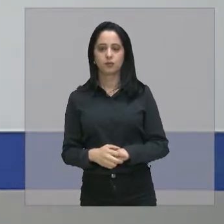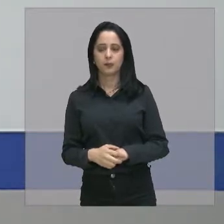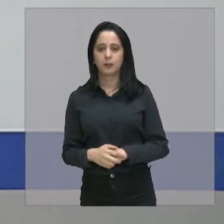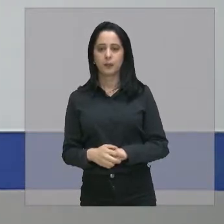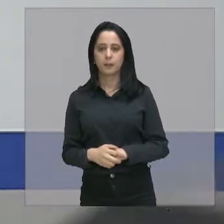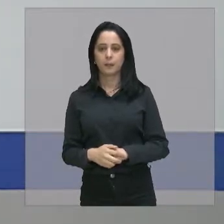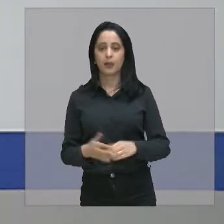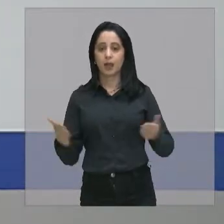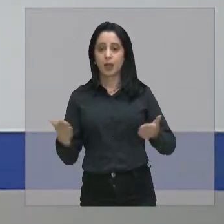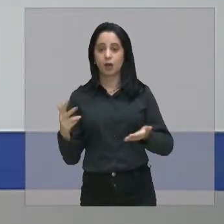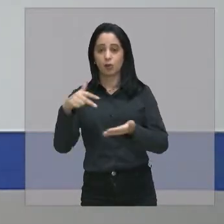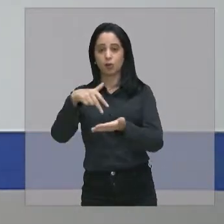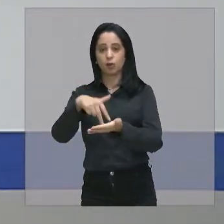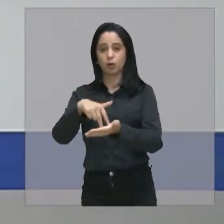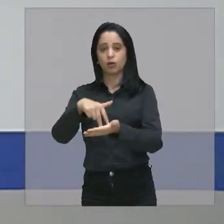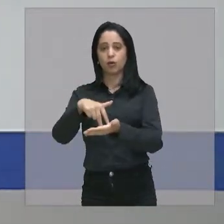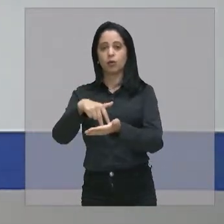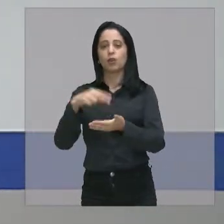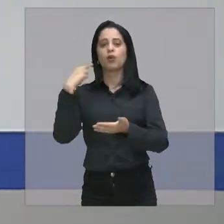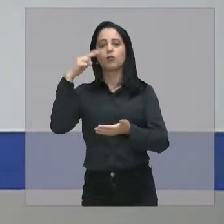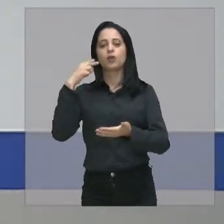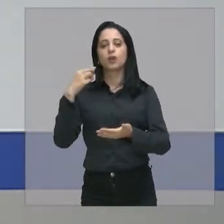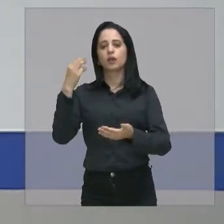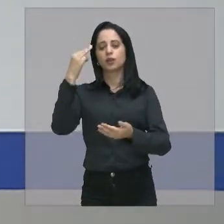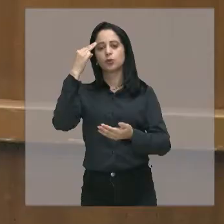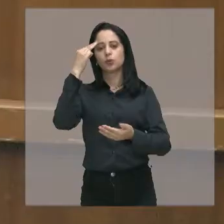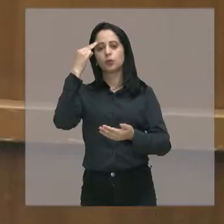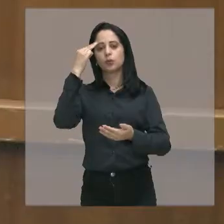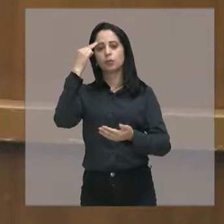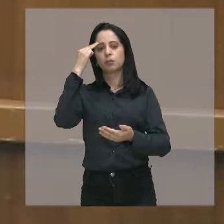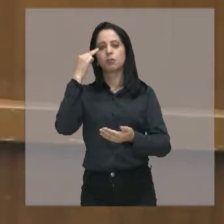Com a palavra, o vereador Márcio Garcia.